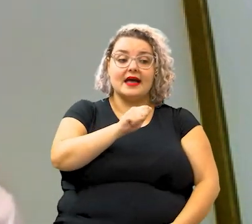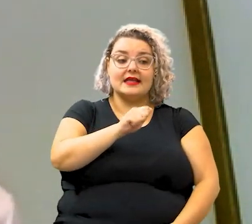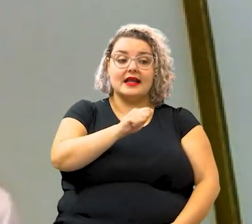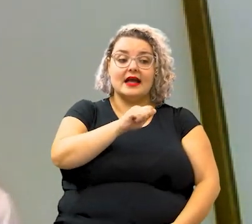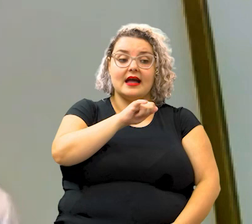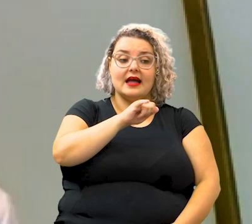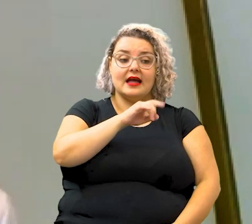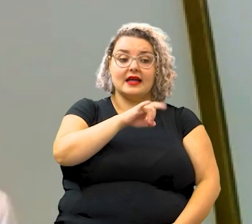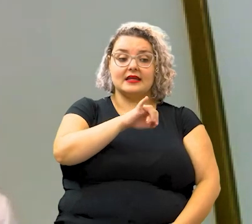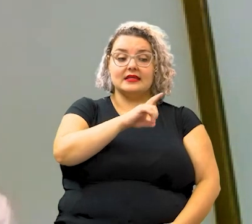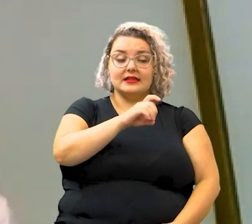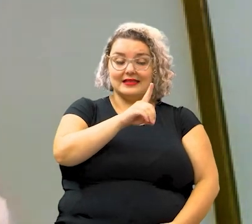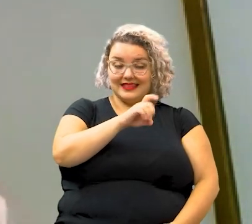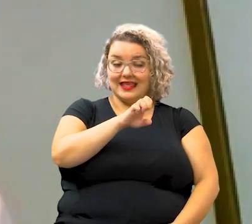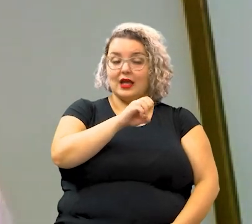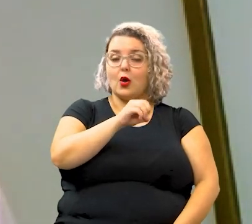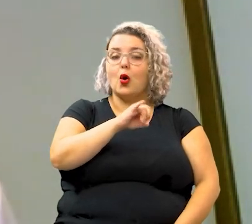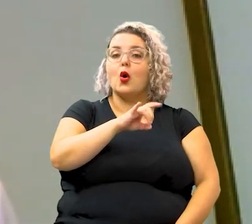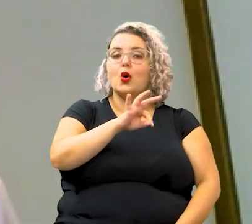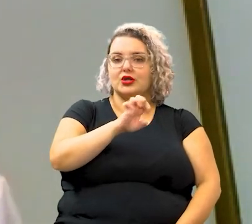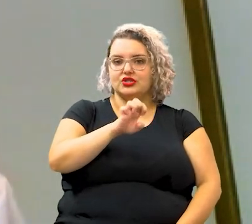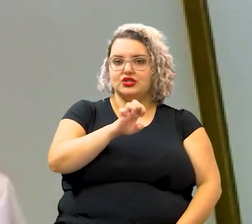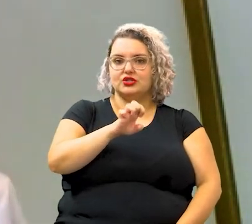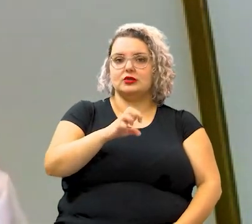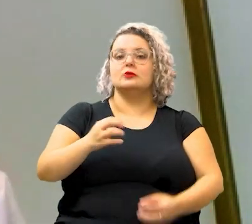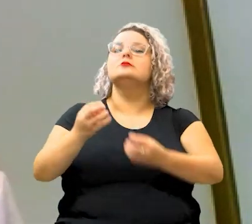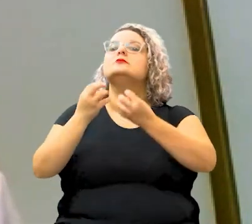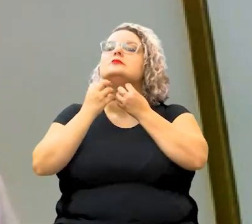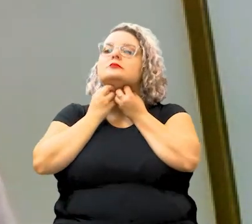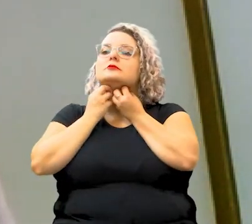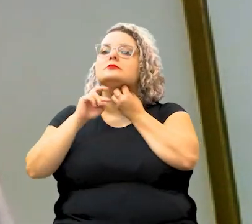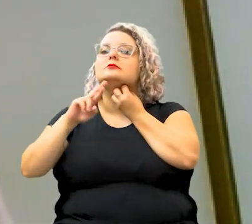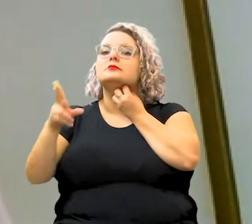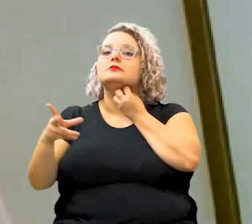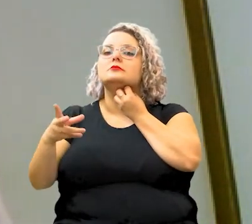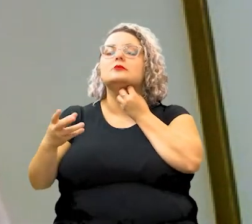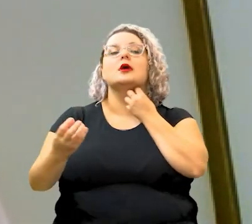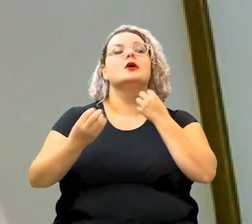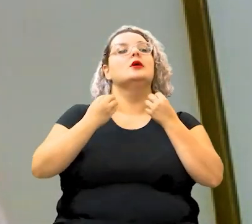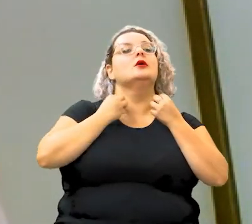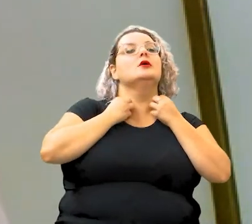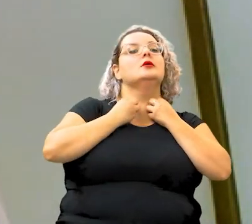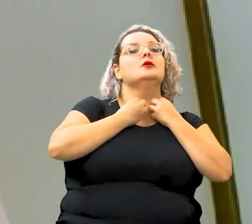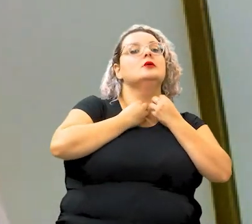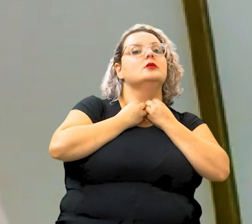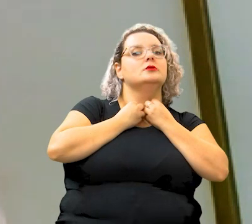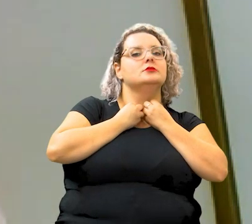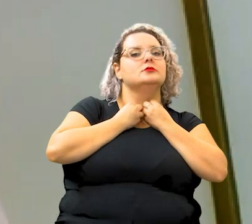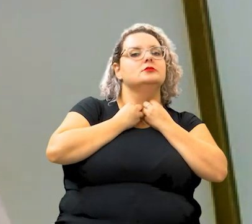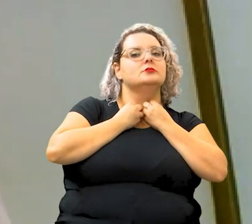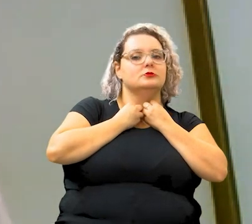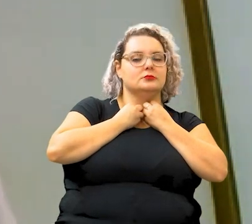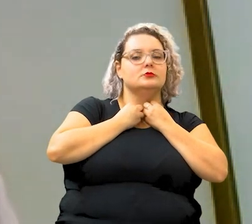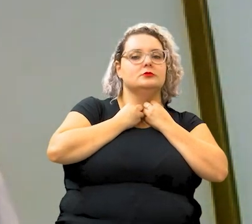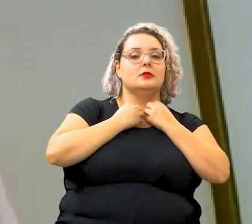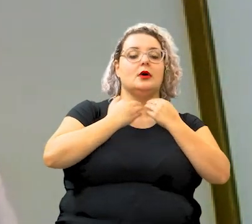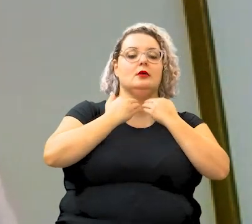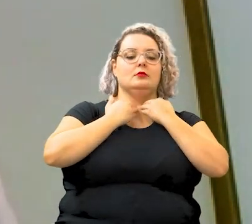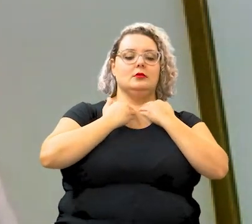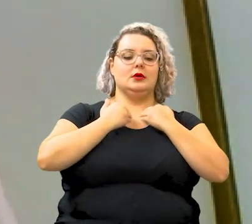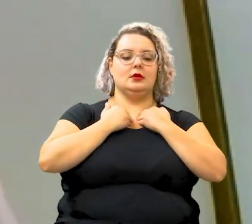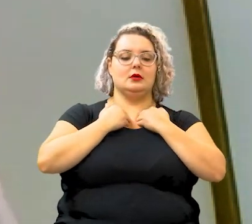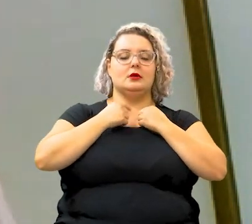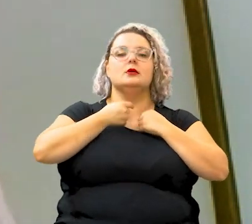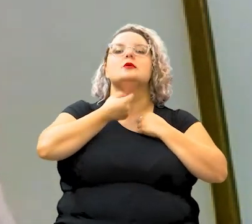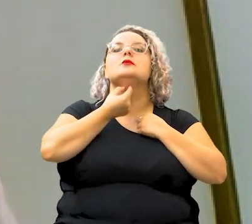localização, elas são muito próximas, né? A tireoide é uma glândula única que fica aqui na região cervical, bem embaixo